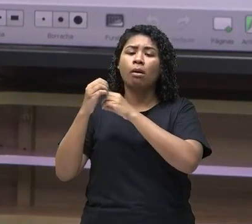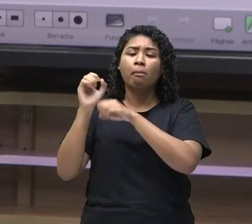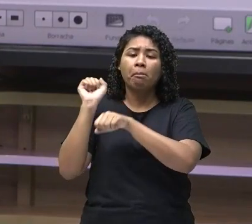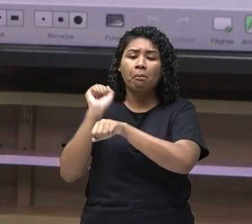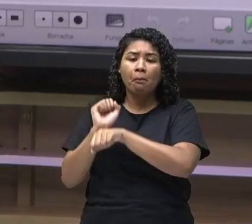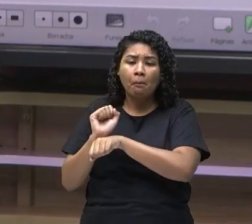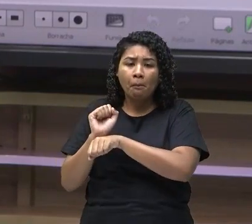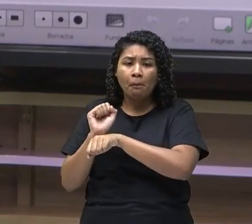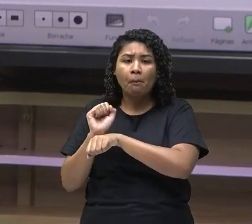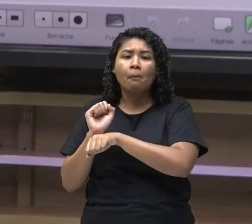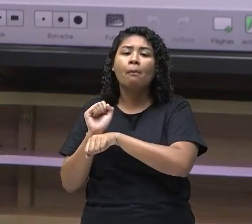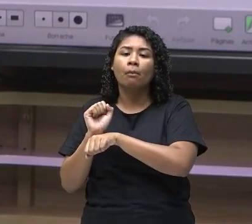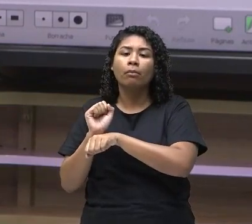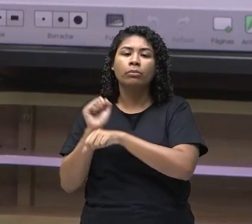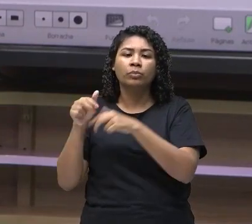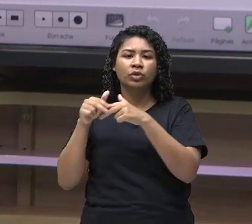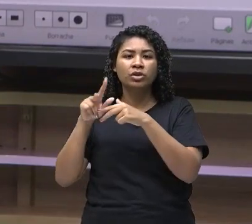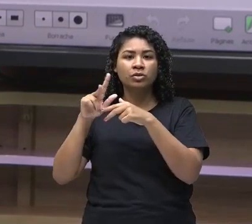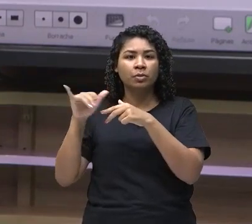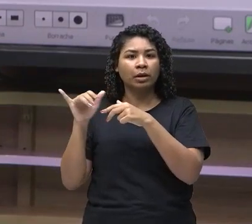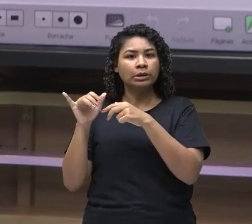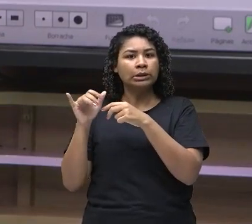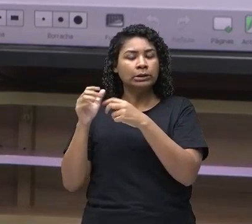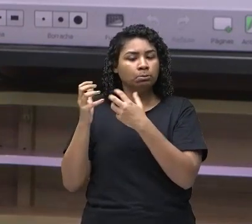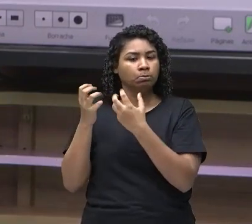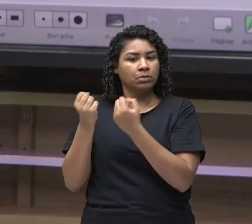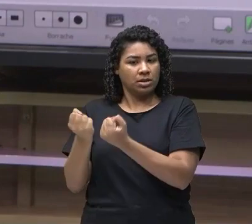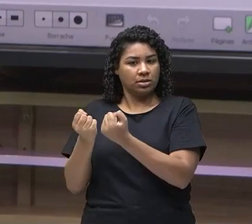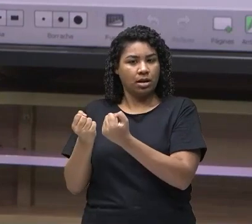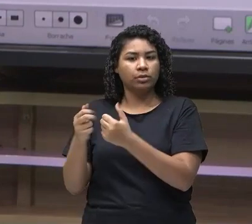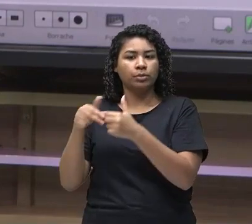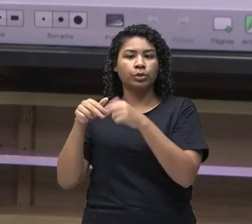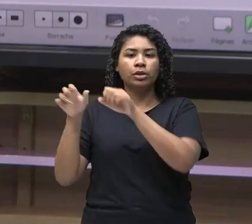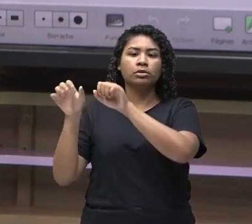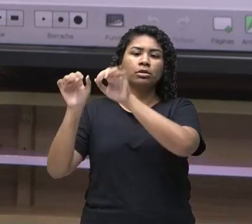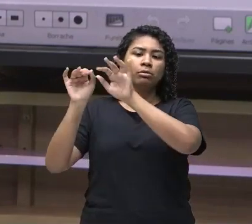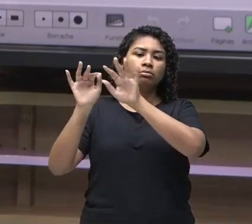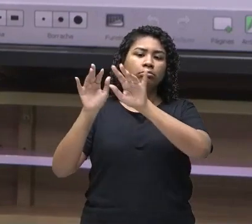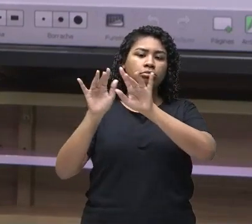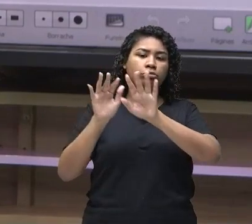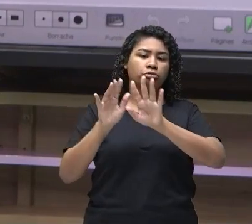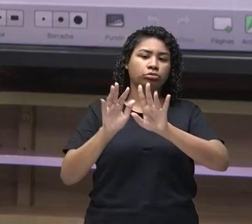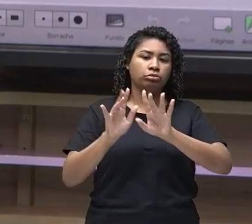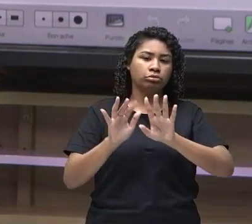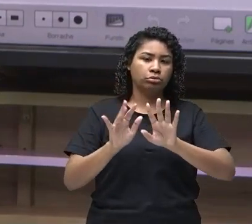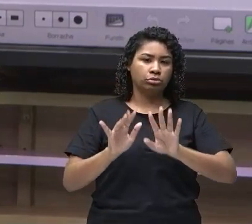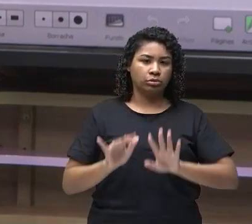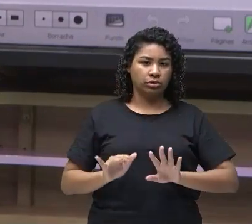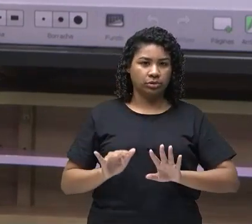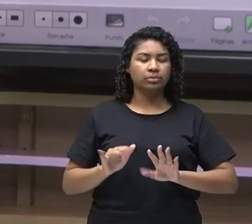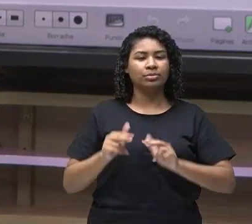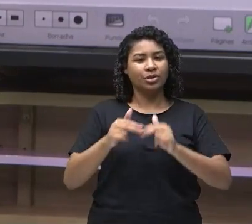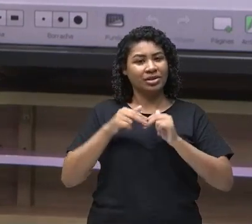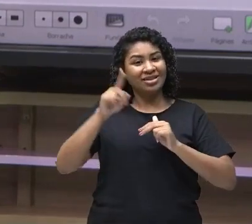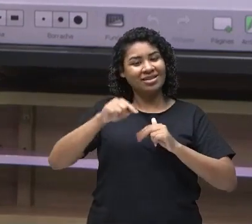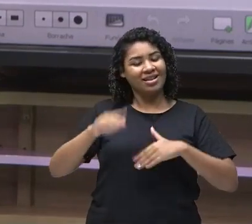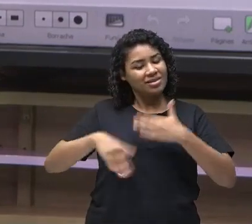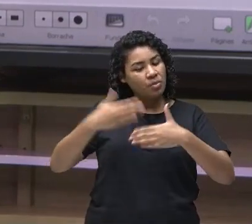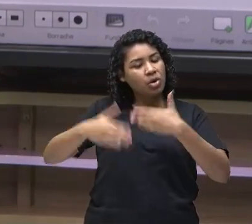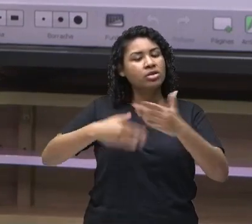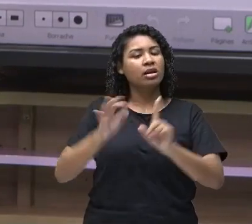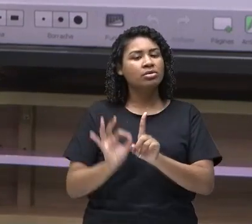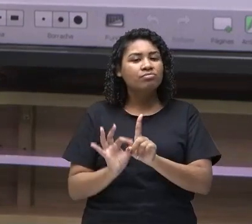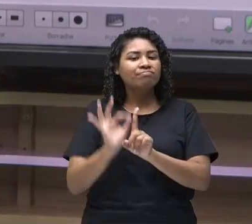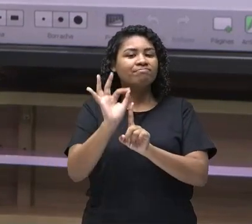paradinhas ficam mais densas e sendo mais densas Elas têm a tendência de descer né então esse processo ali de temperatura